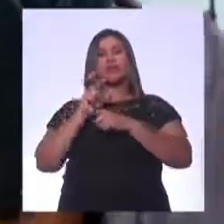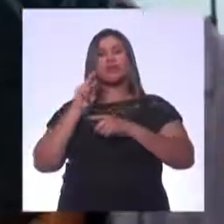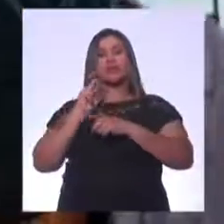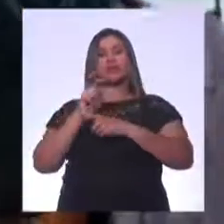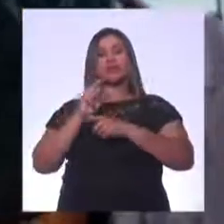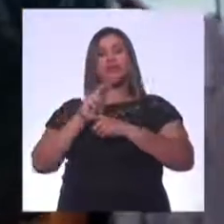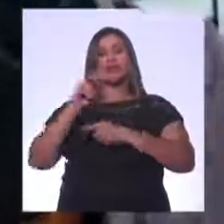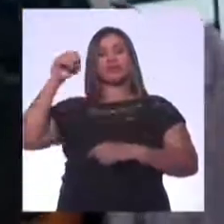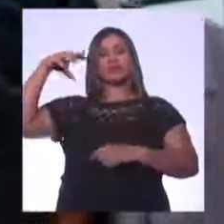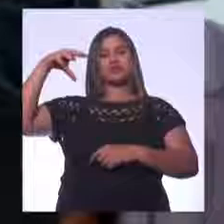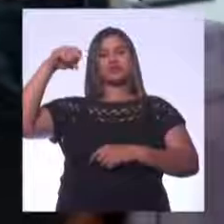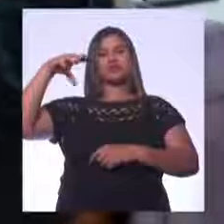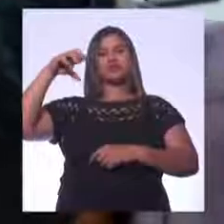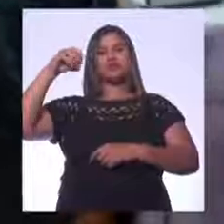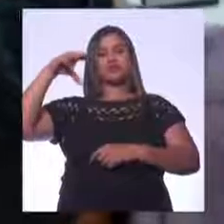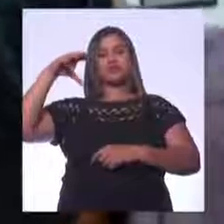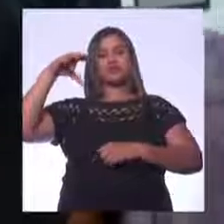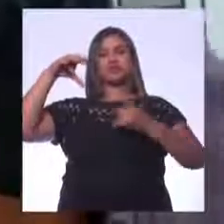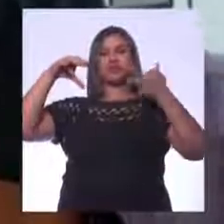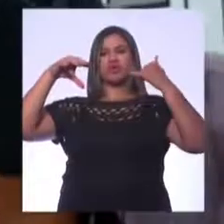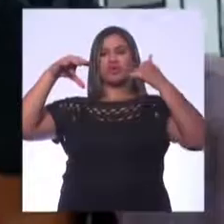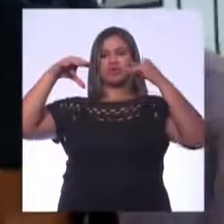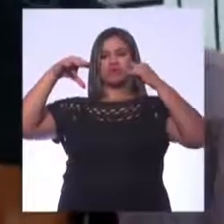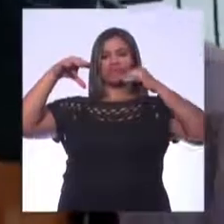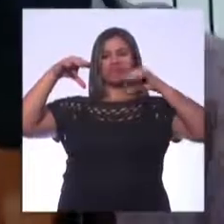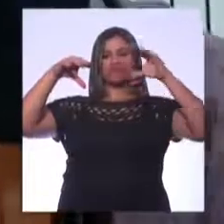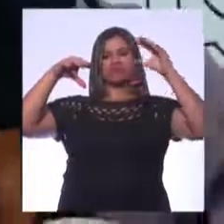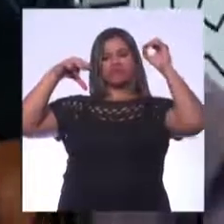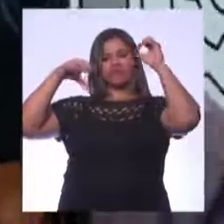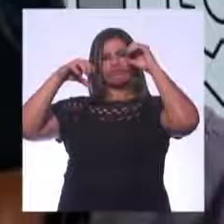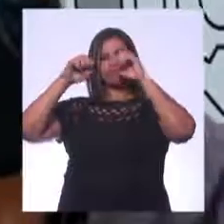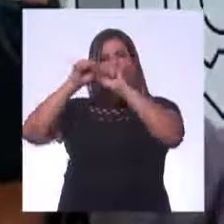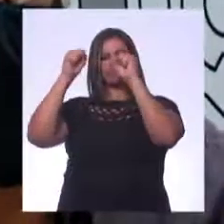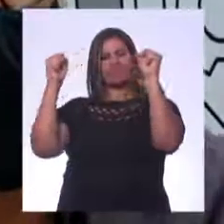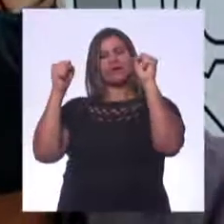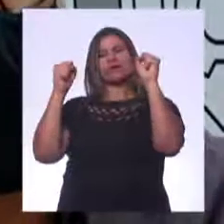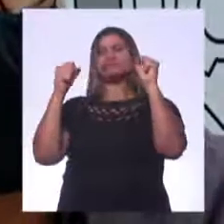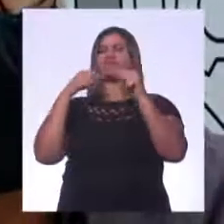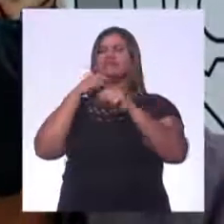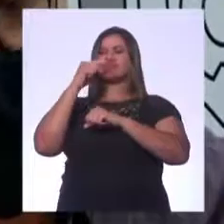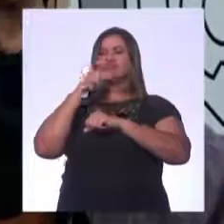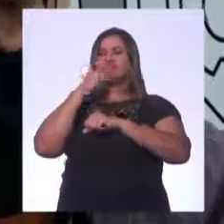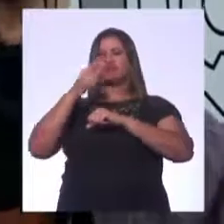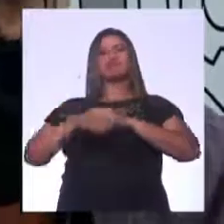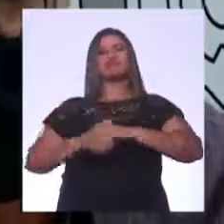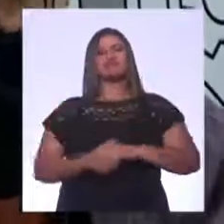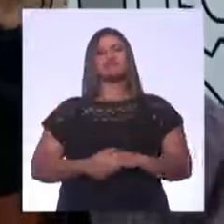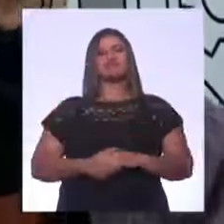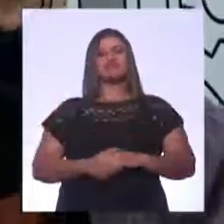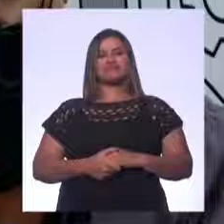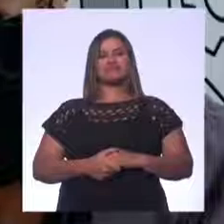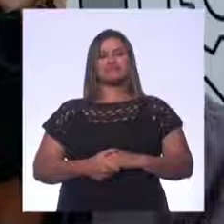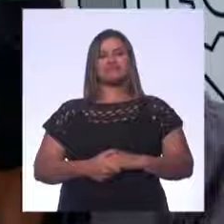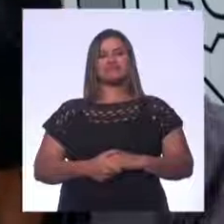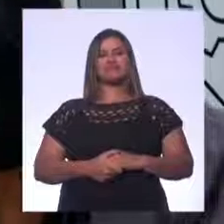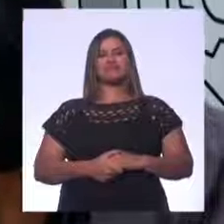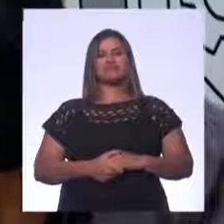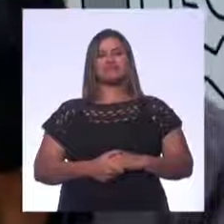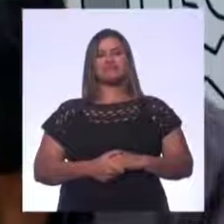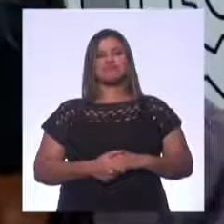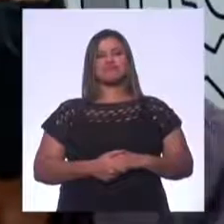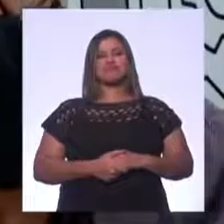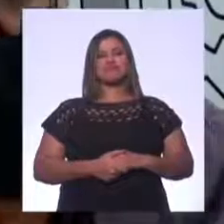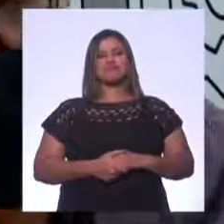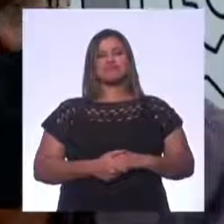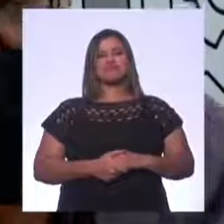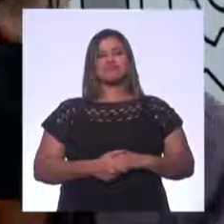o LED de uma carga elevada, entendeu, nesse circuito. E ele funciona como um